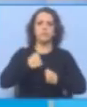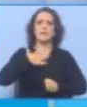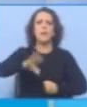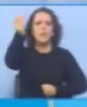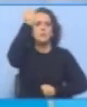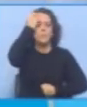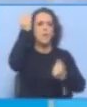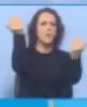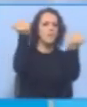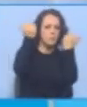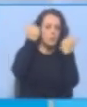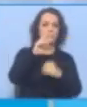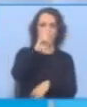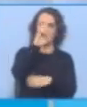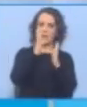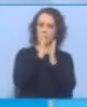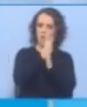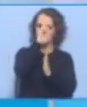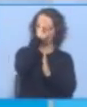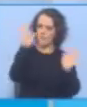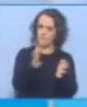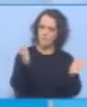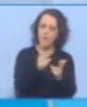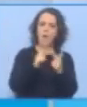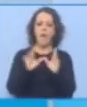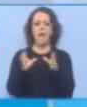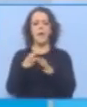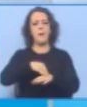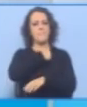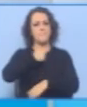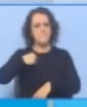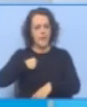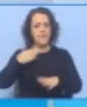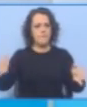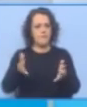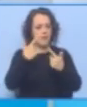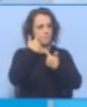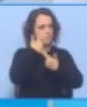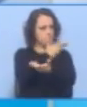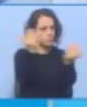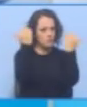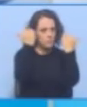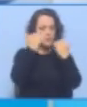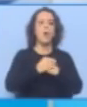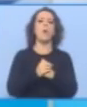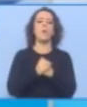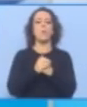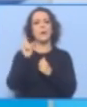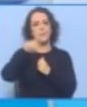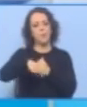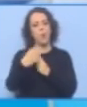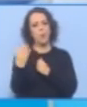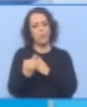tema. A Igreja empenhou-se, também a classe média, a classe médica. Também é significativo o facto de ter